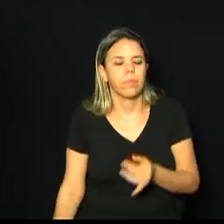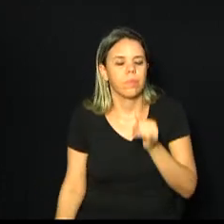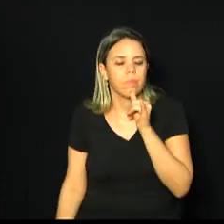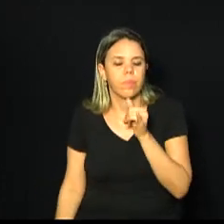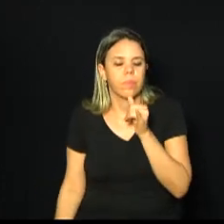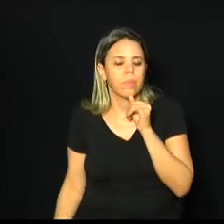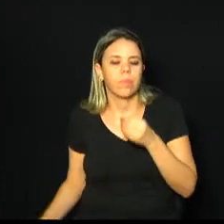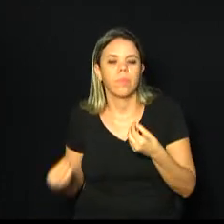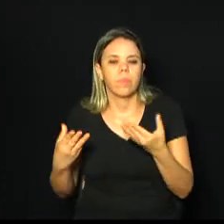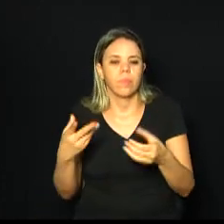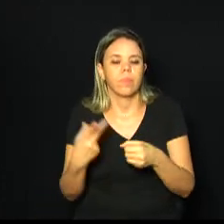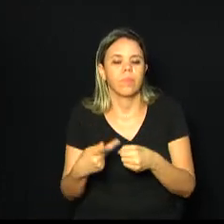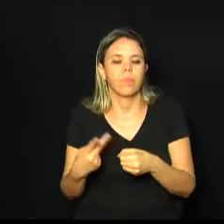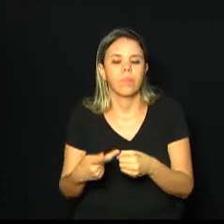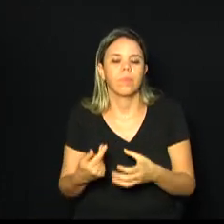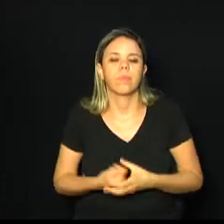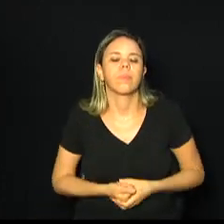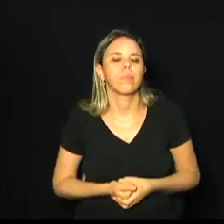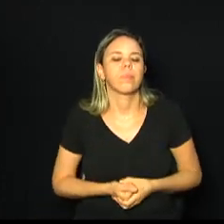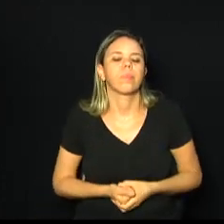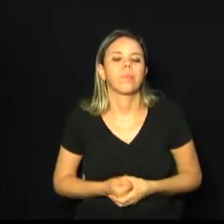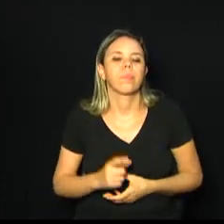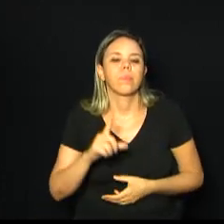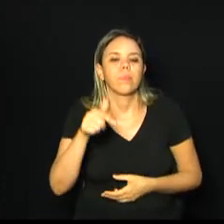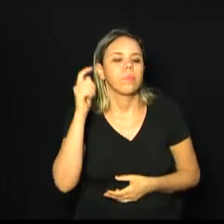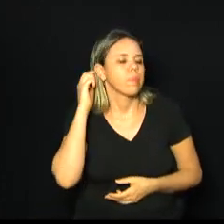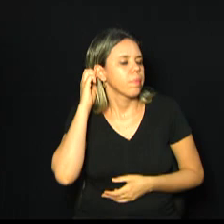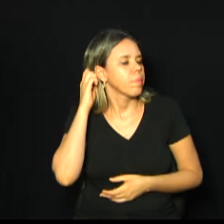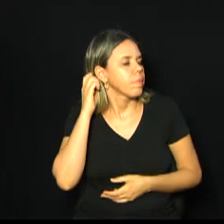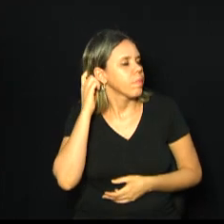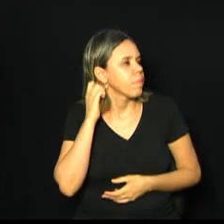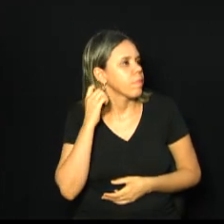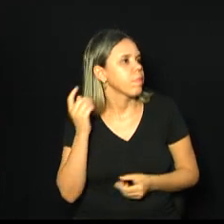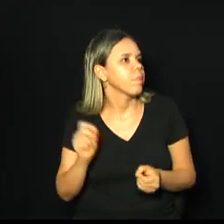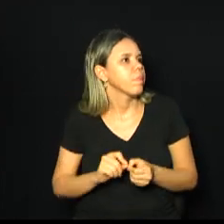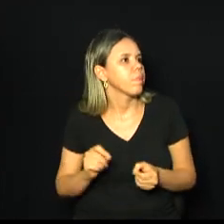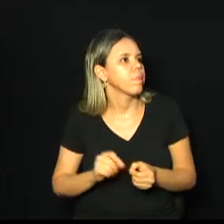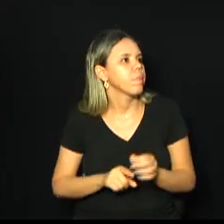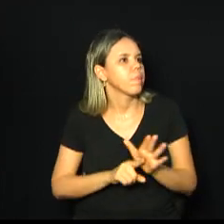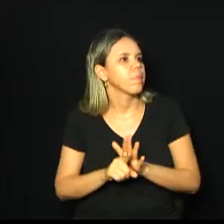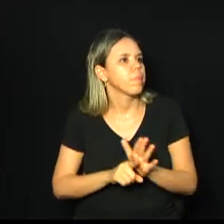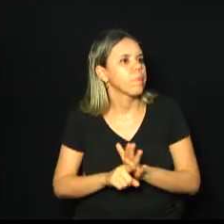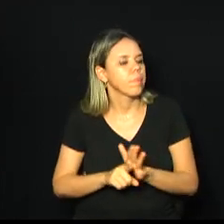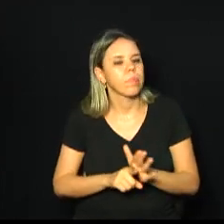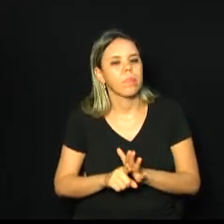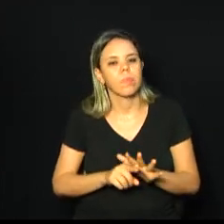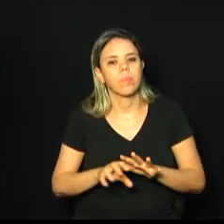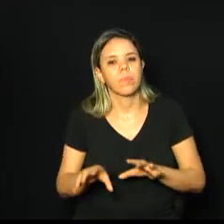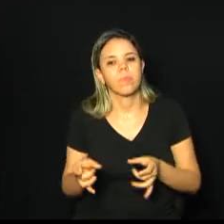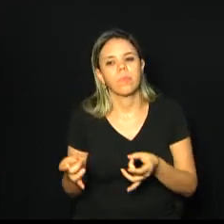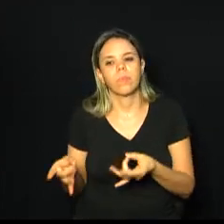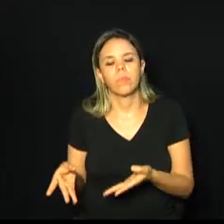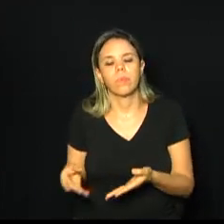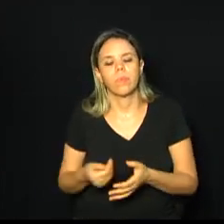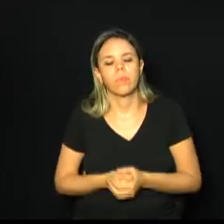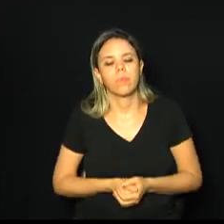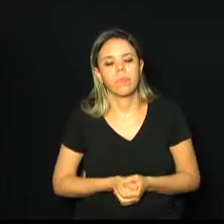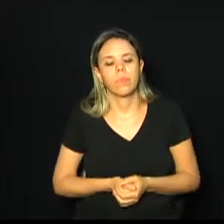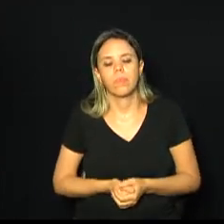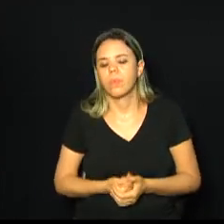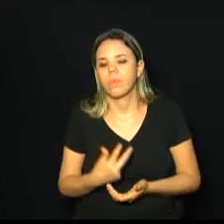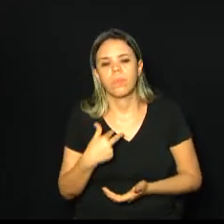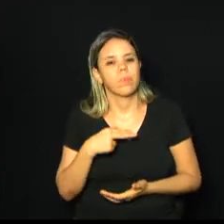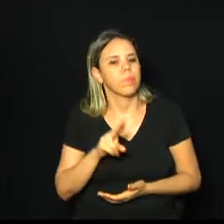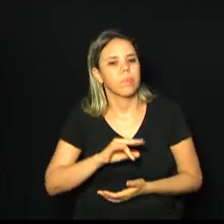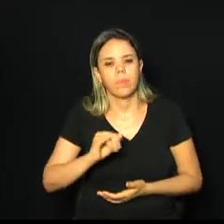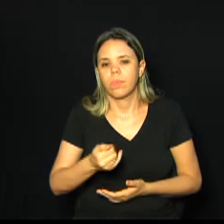uma entrega de um produto. Depois que esse procedimento é feito, os dados têm que ser descartados. Ele não pode ser